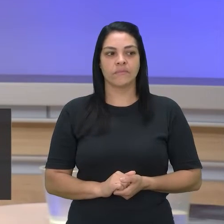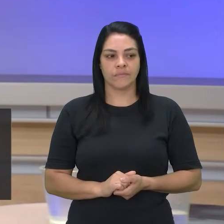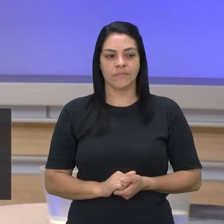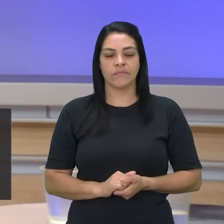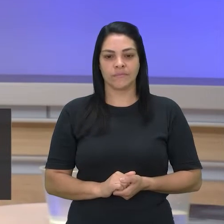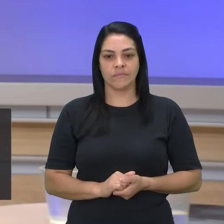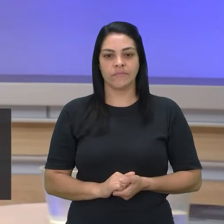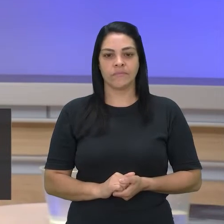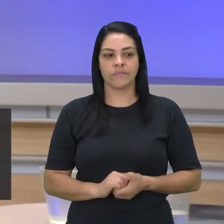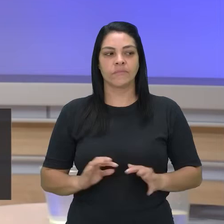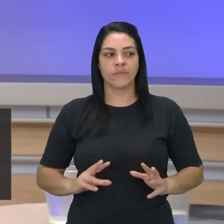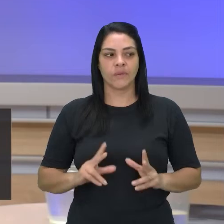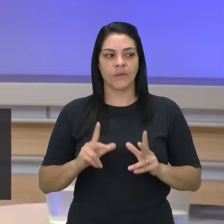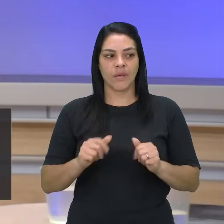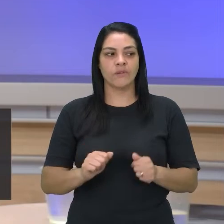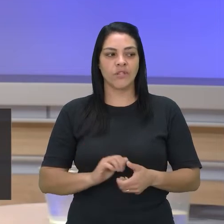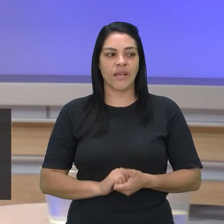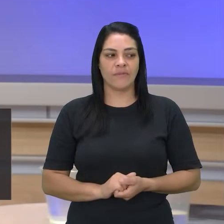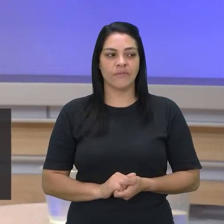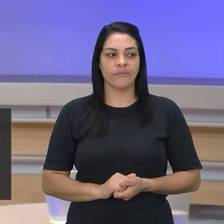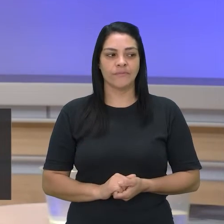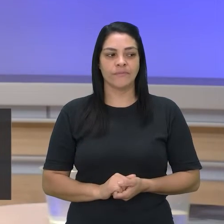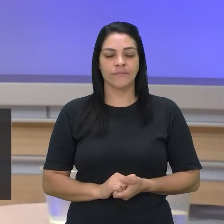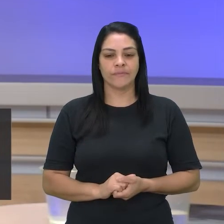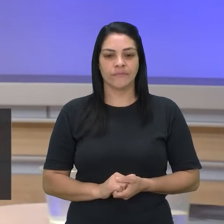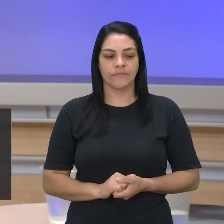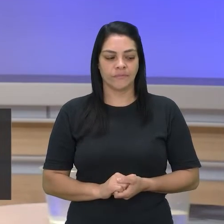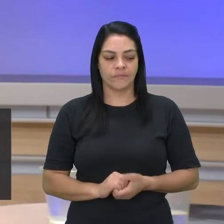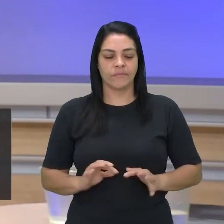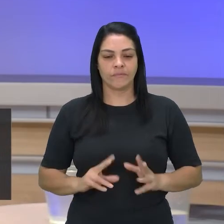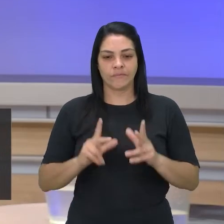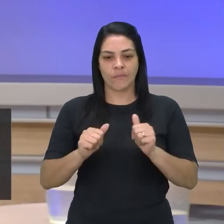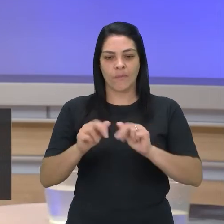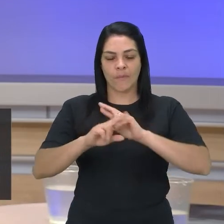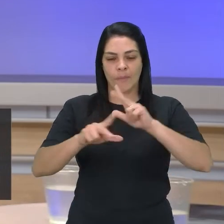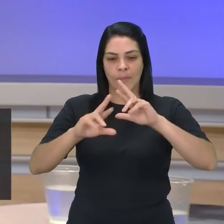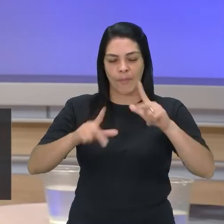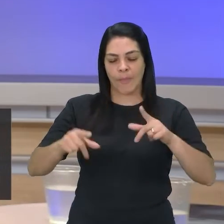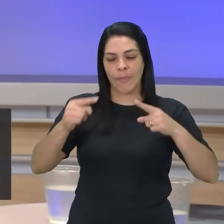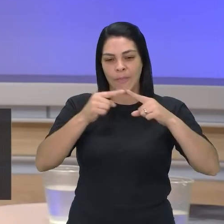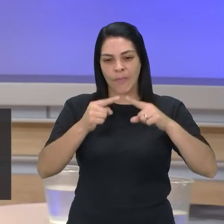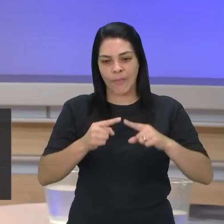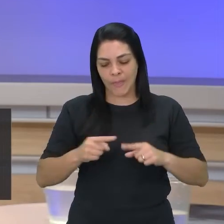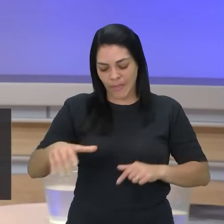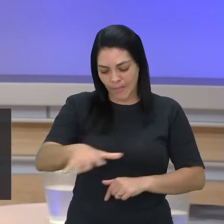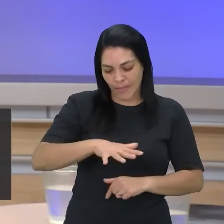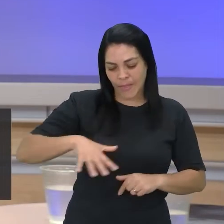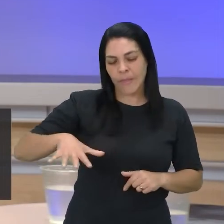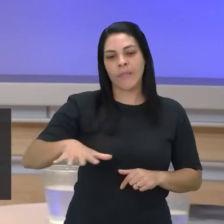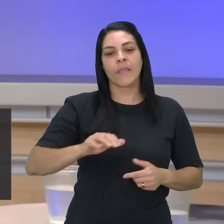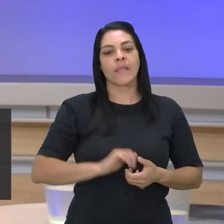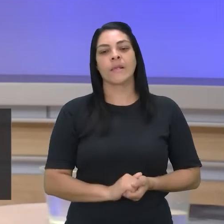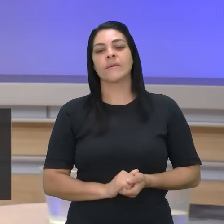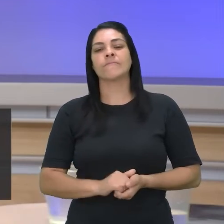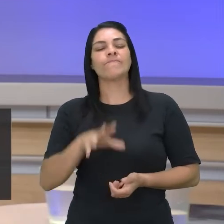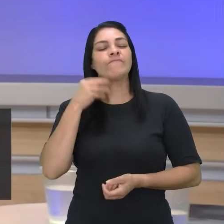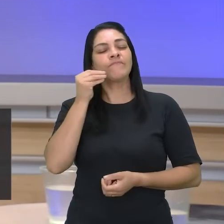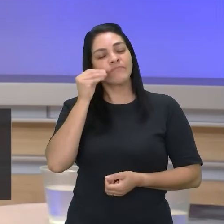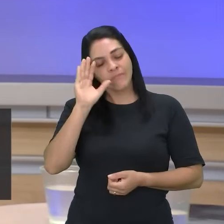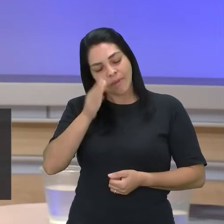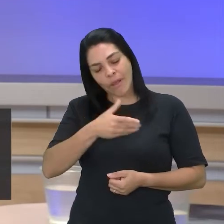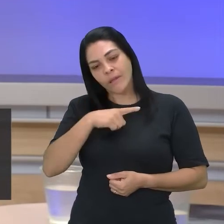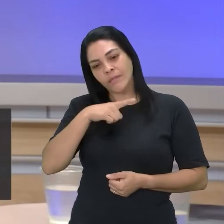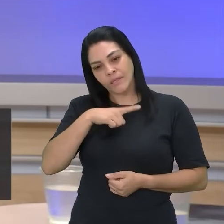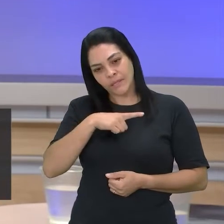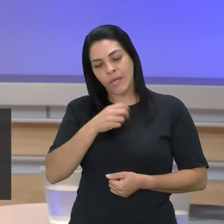as crianças e os jovens, eles vêm com energias muito diferentes, de acordo com o território, de acordo com a experiência que eles já podem ter